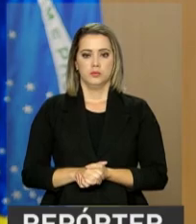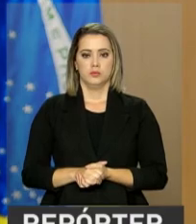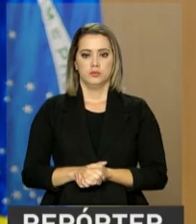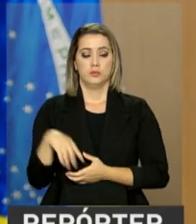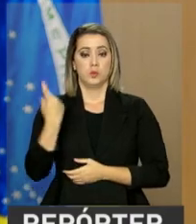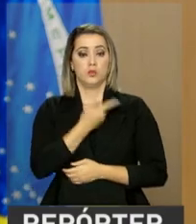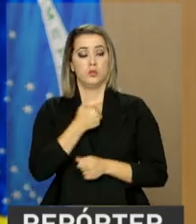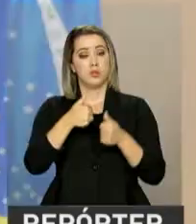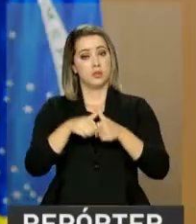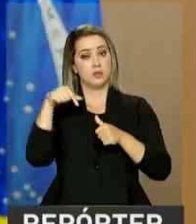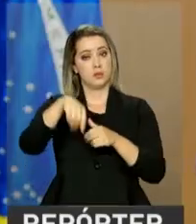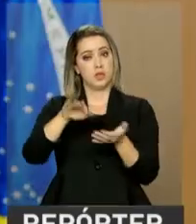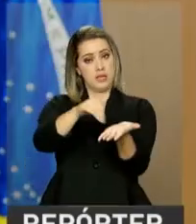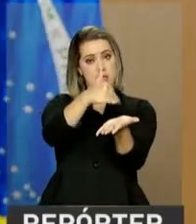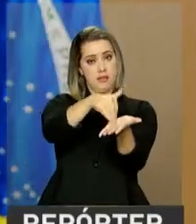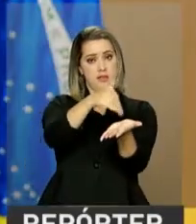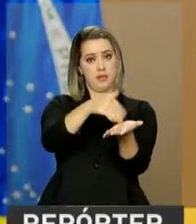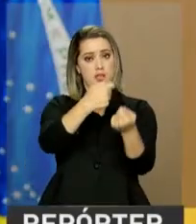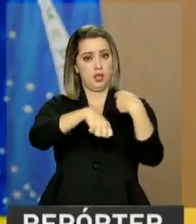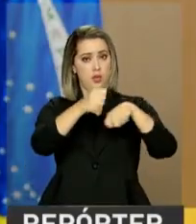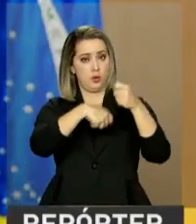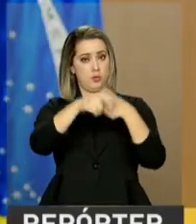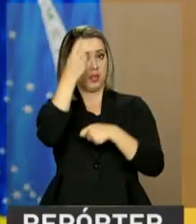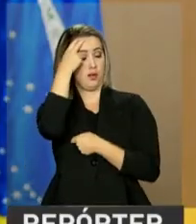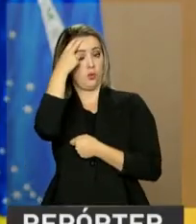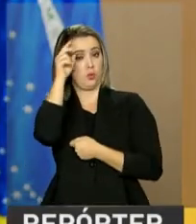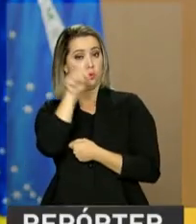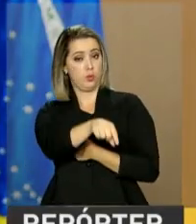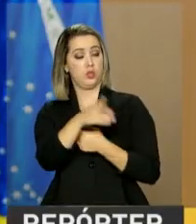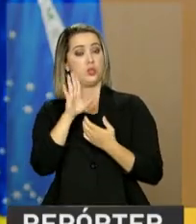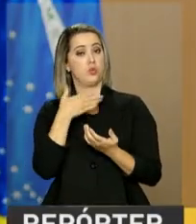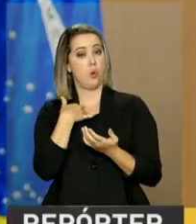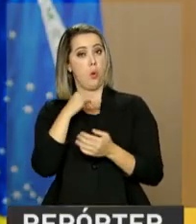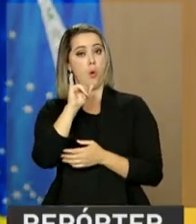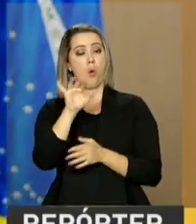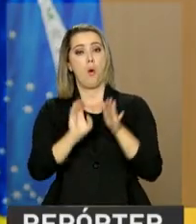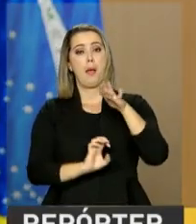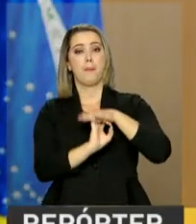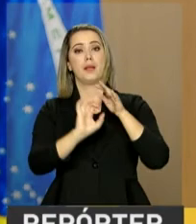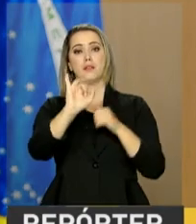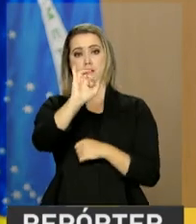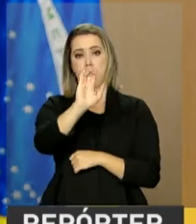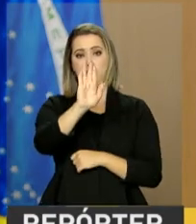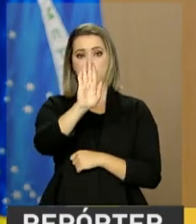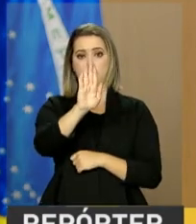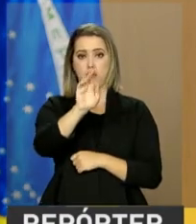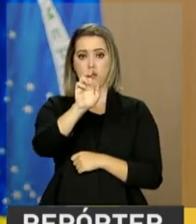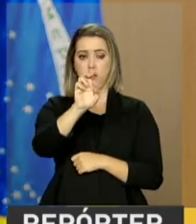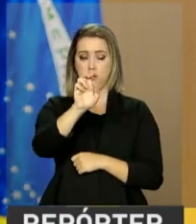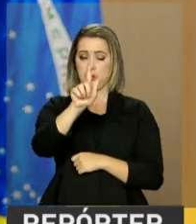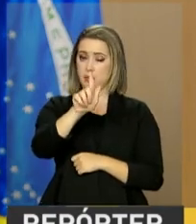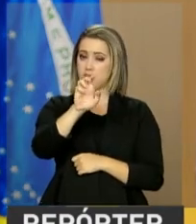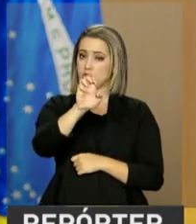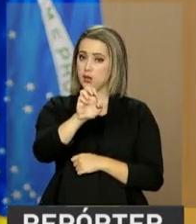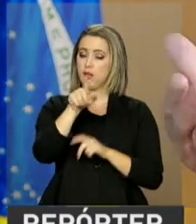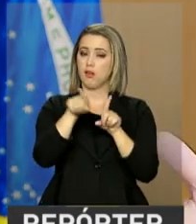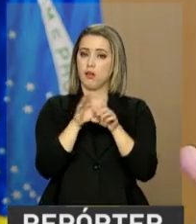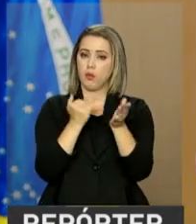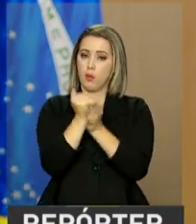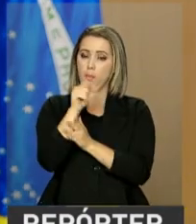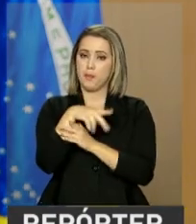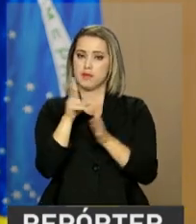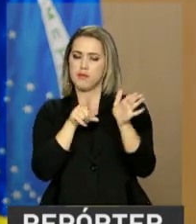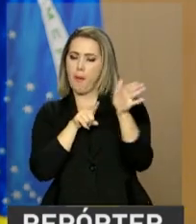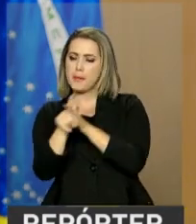Economia e da Cultura. O próprio IBGE começa a coletar dados de forma sistemática, até para a formação de